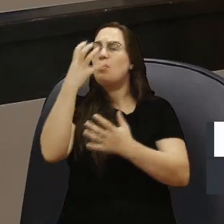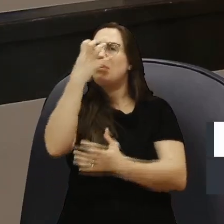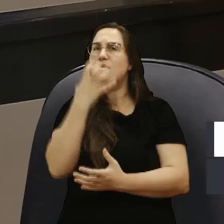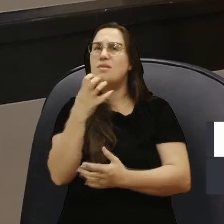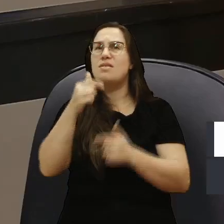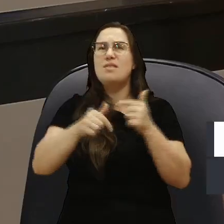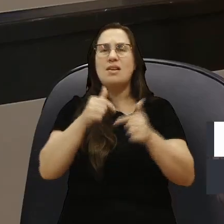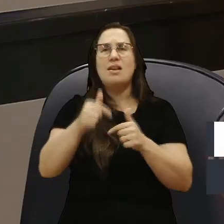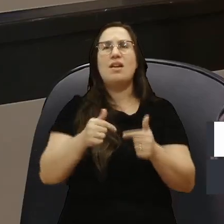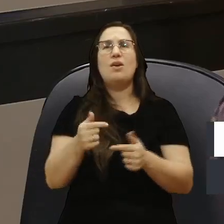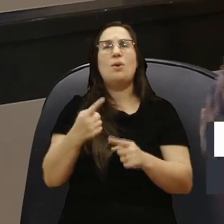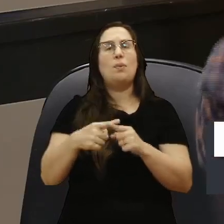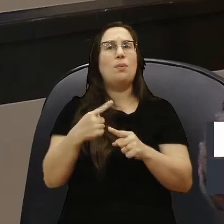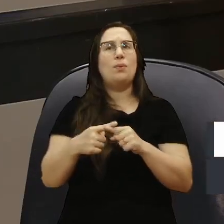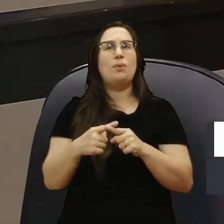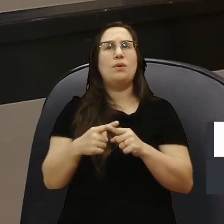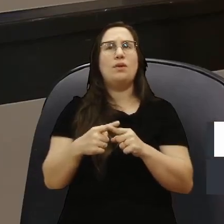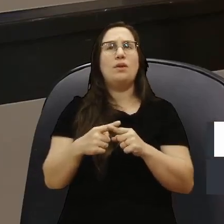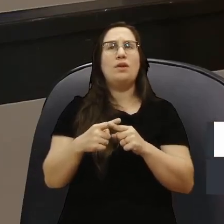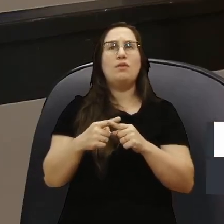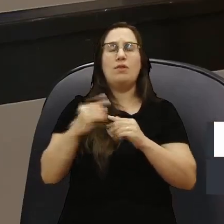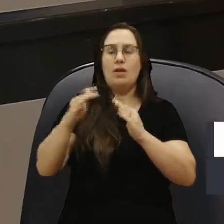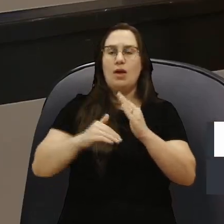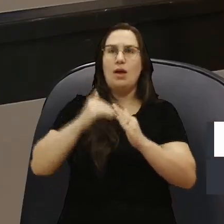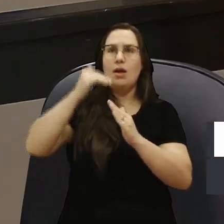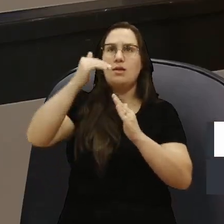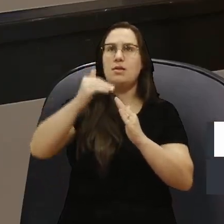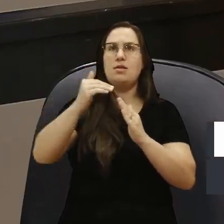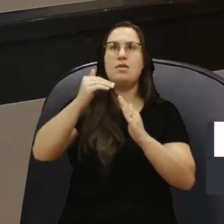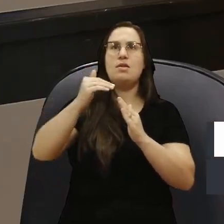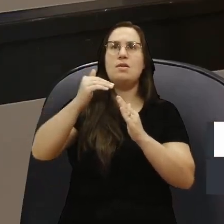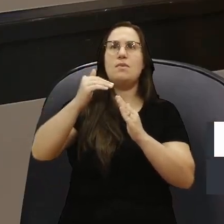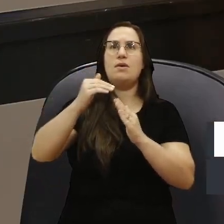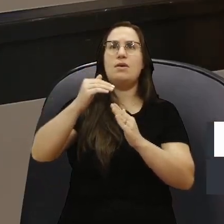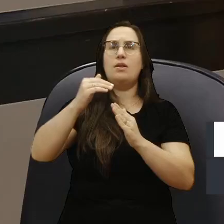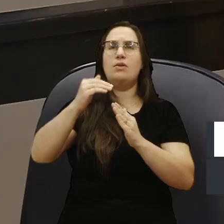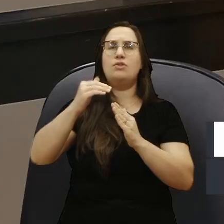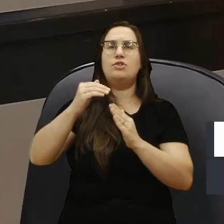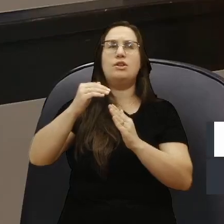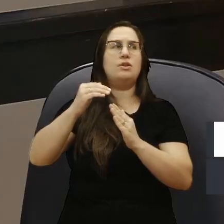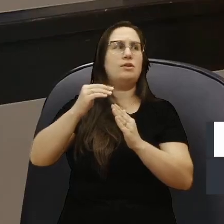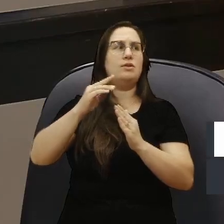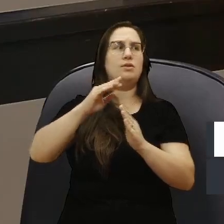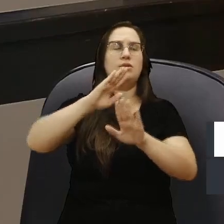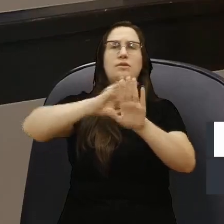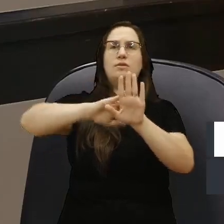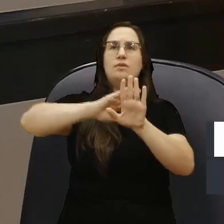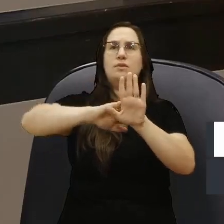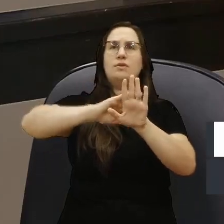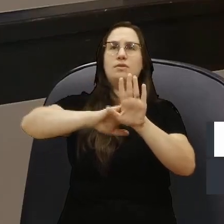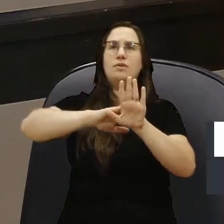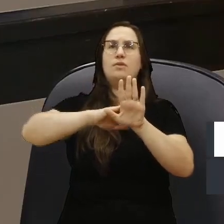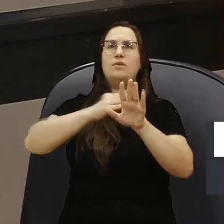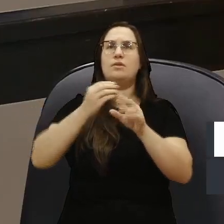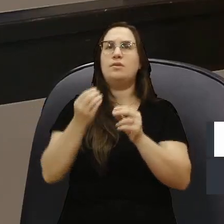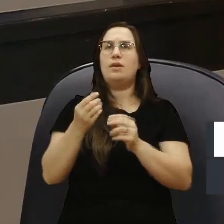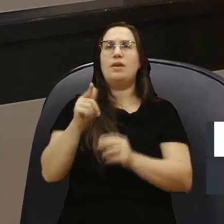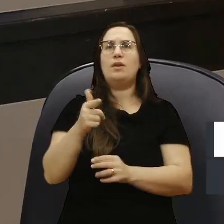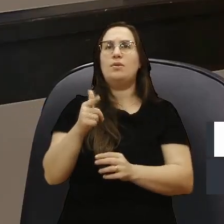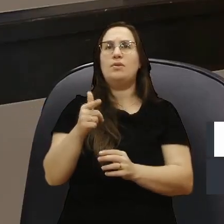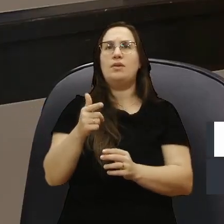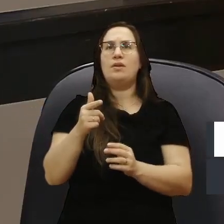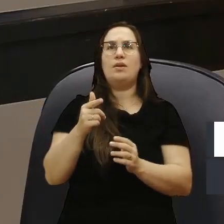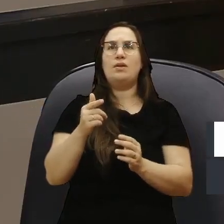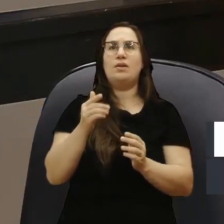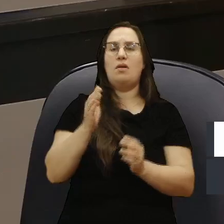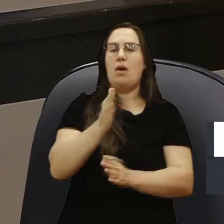tem um trabalho, ela acaba ficando acima até de ideologia, até de qualquer coisa, porque a educação não vai... É para não ter lado na teoria, né? Seria